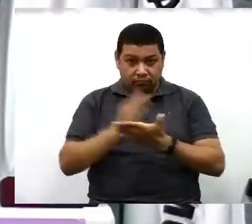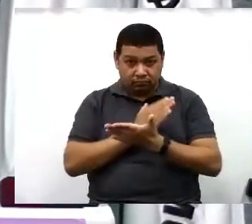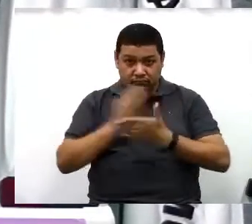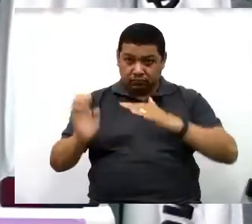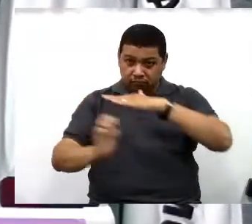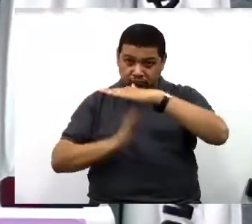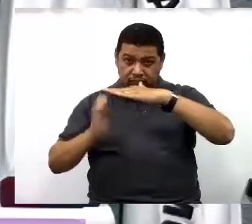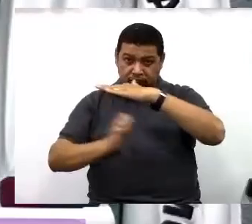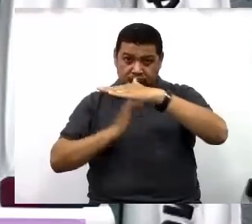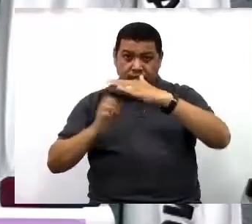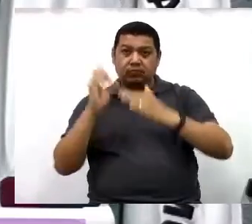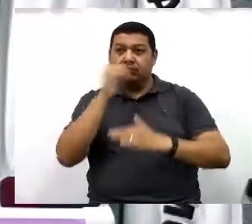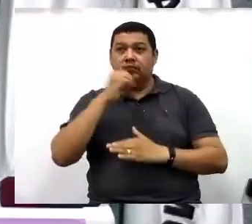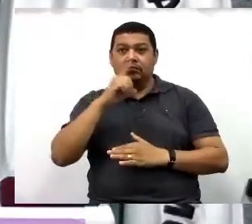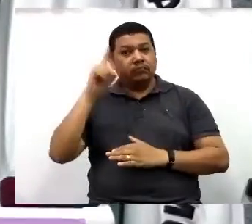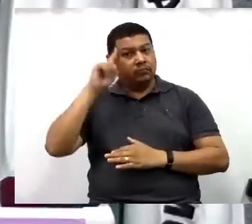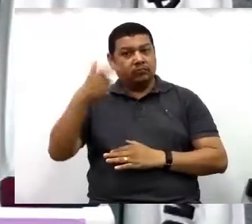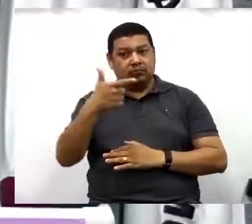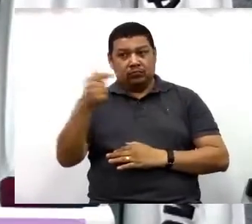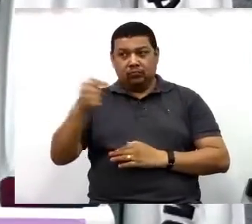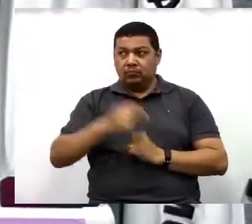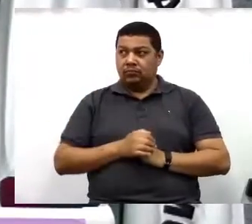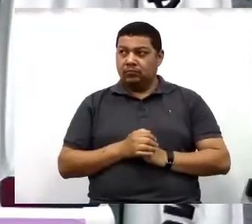empresários, domingo, dia 27,